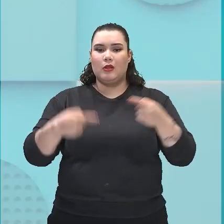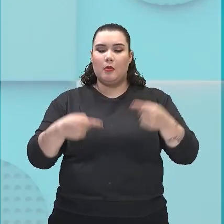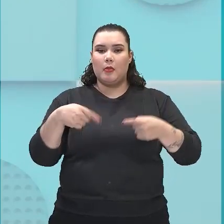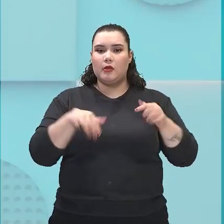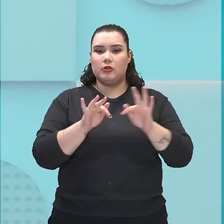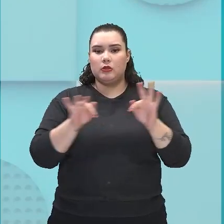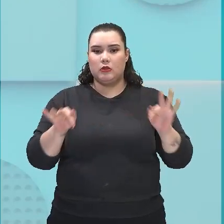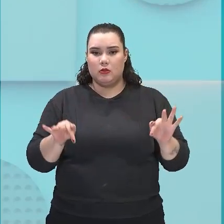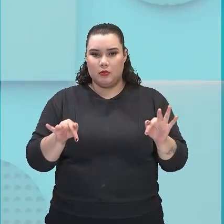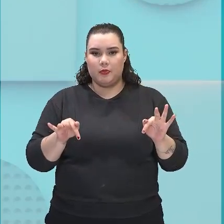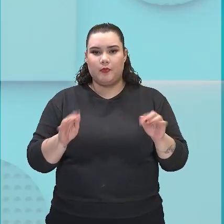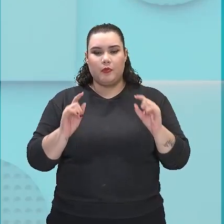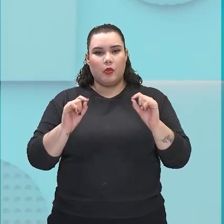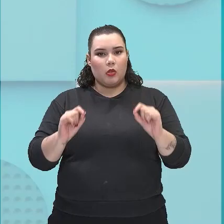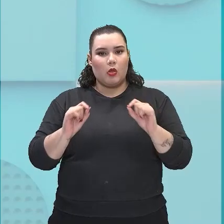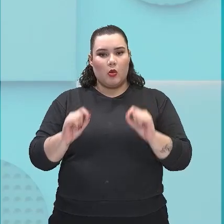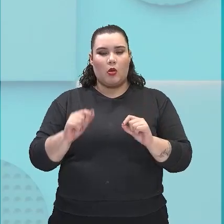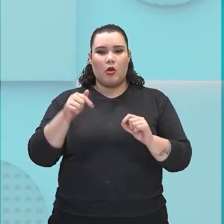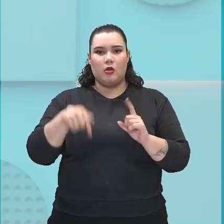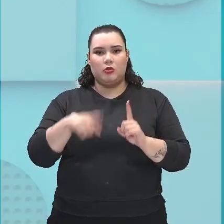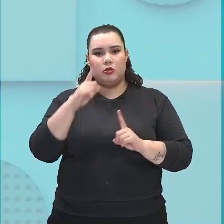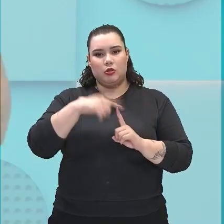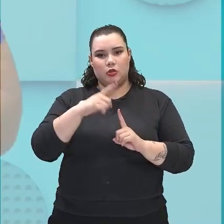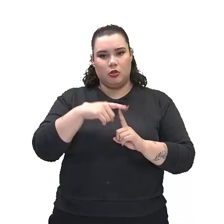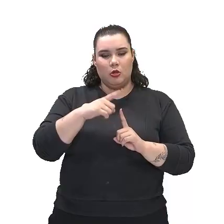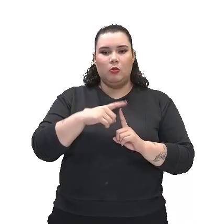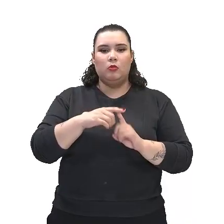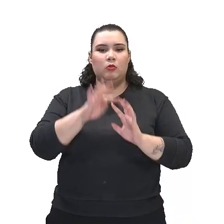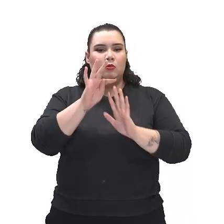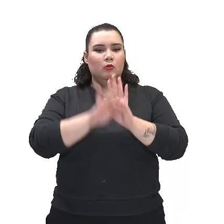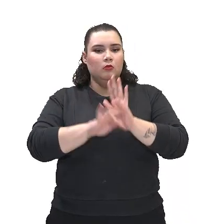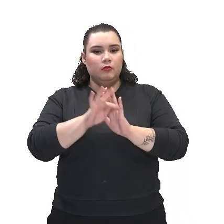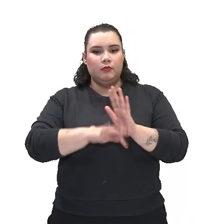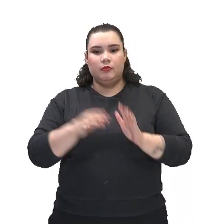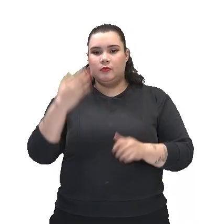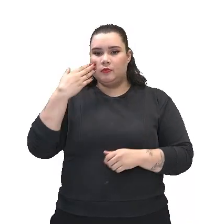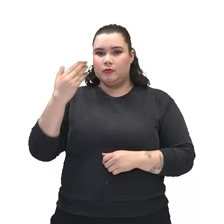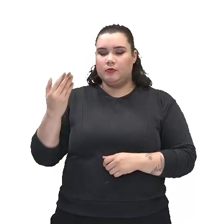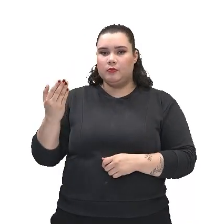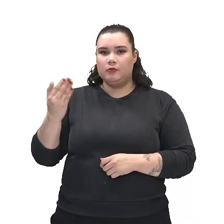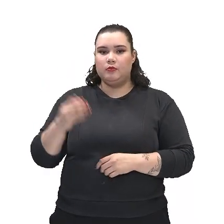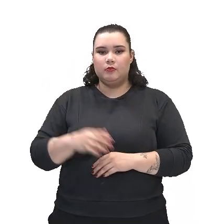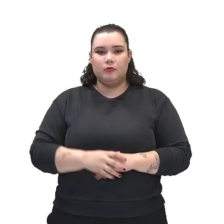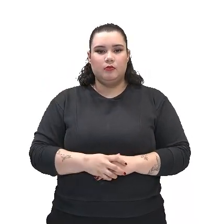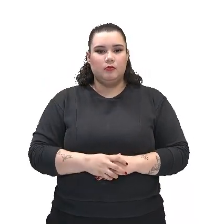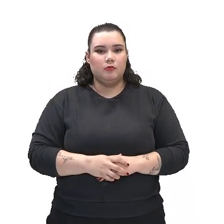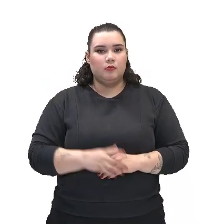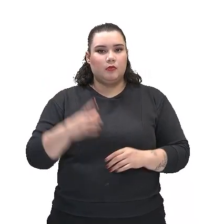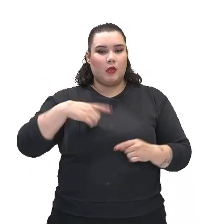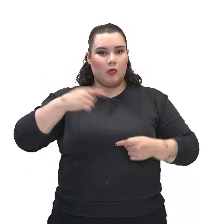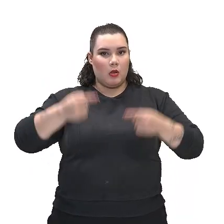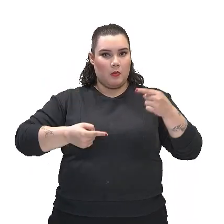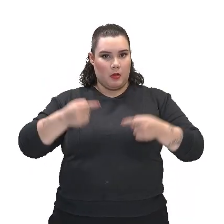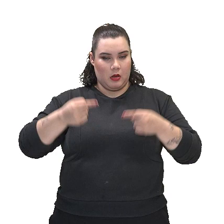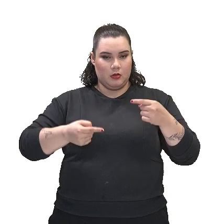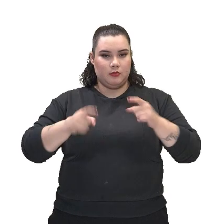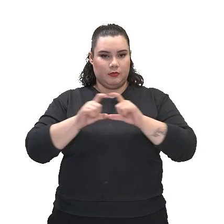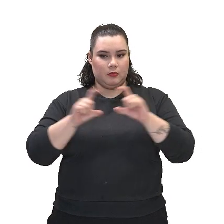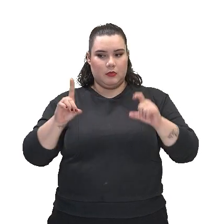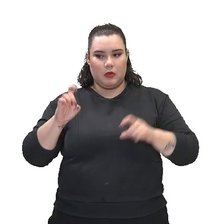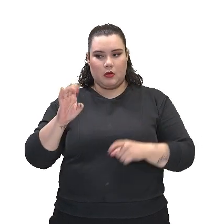o que é esse gênero discursivo, colocando aí. Observe que o nosso esquema aponta aí o debate, certo?